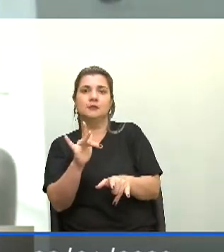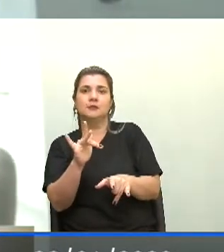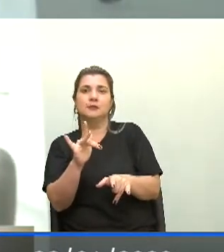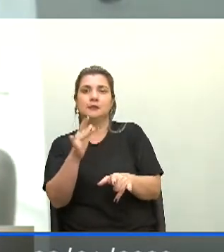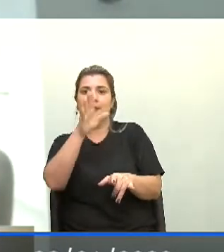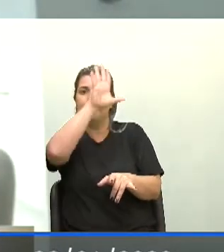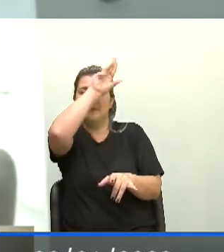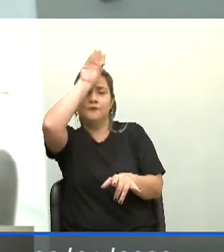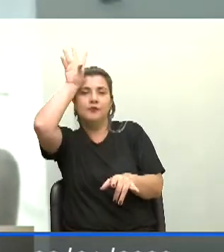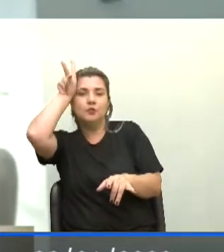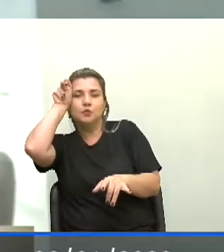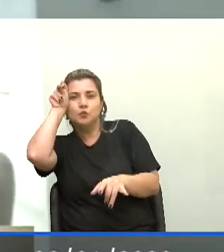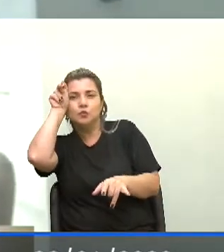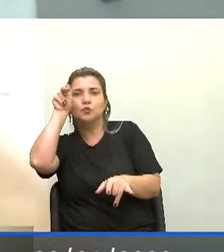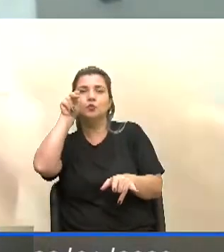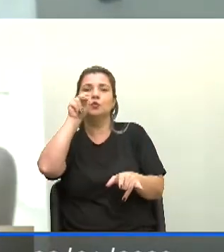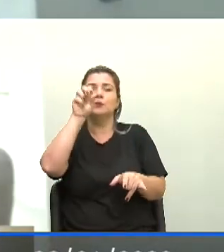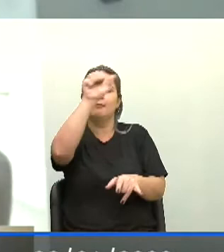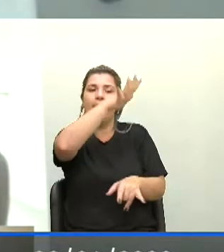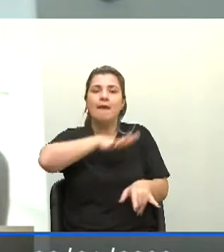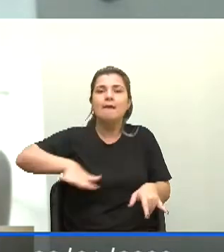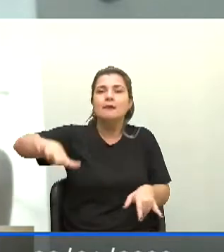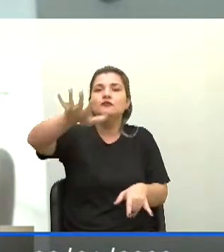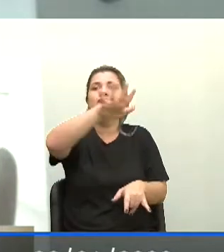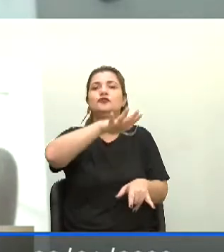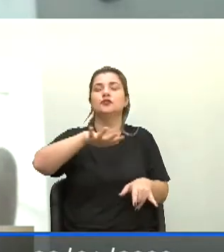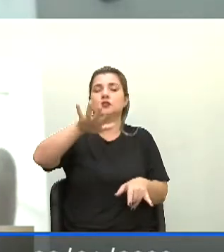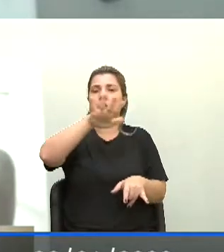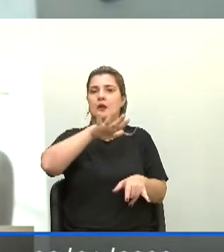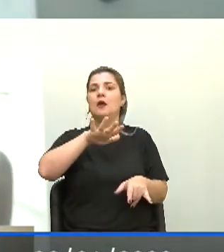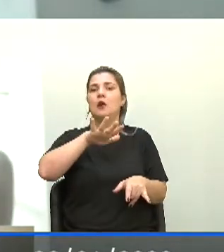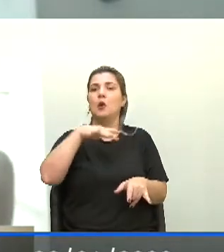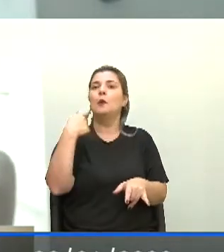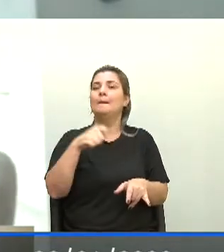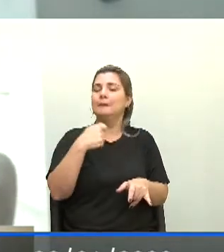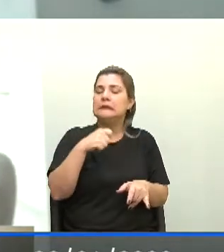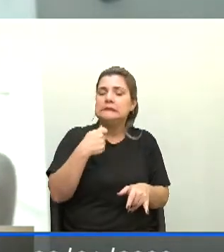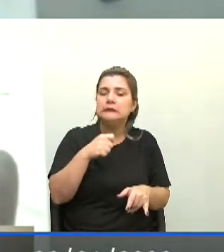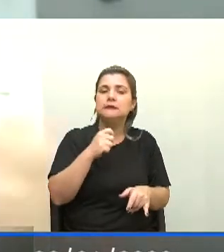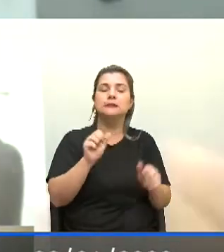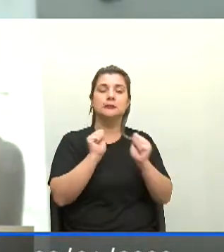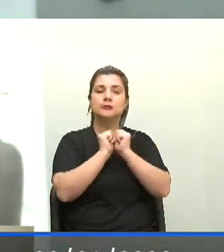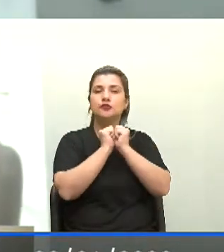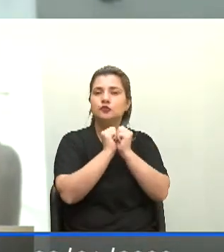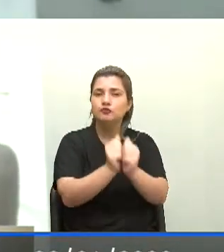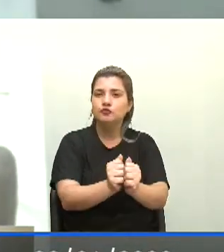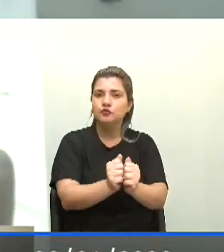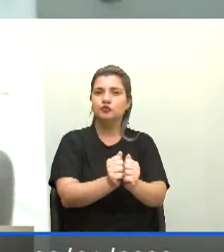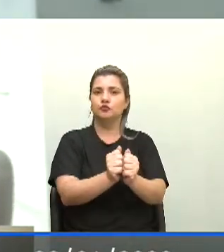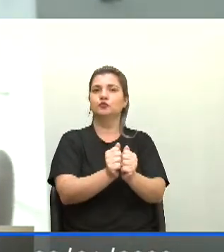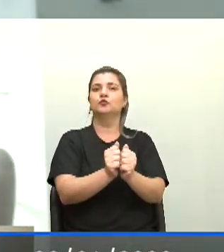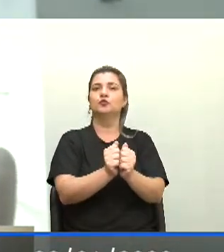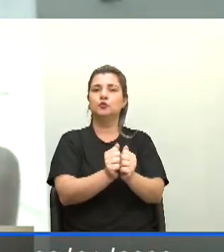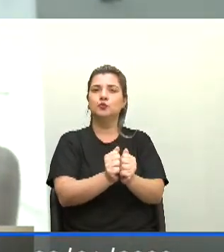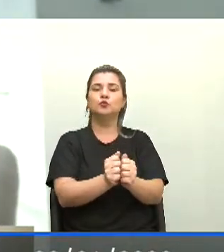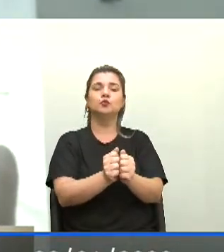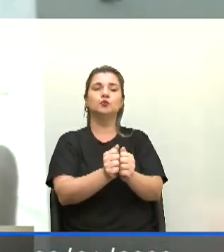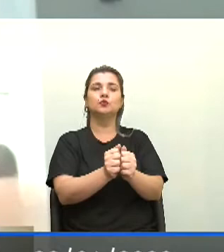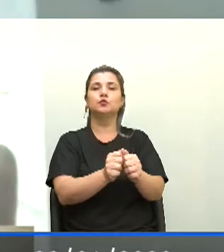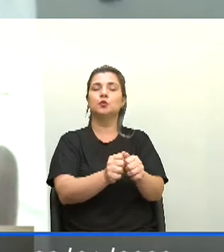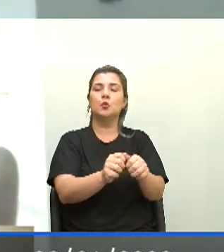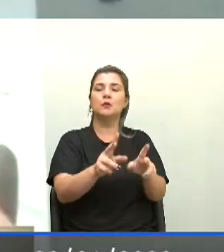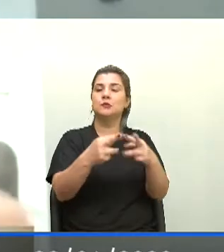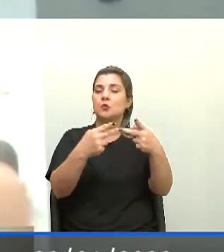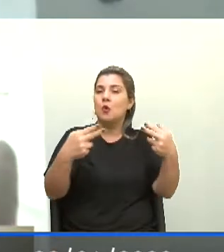do município. A empresa tem que se envolver com a vigilância do município, tem que se envolver nas ações da prefeitura para